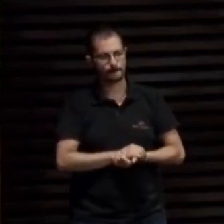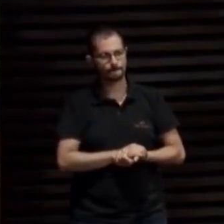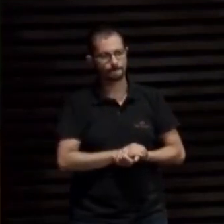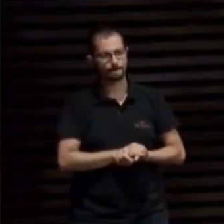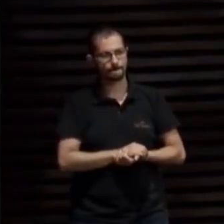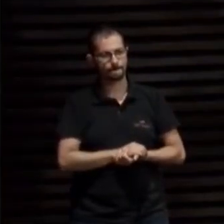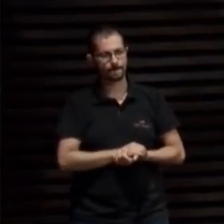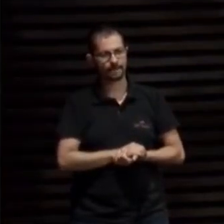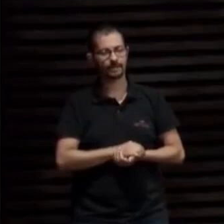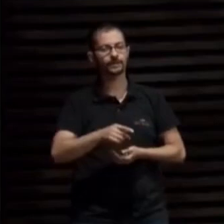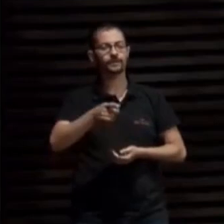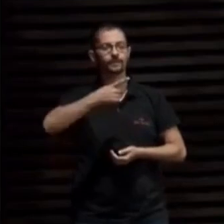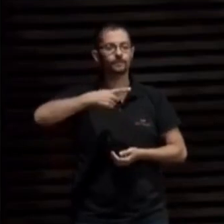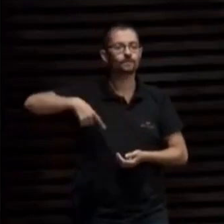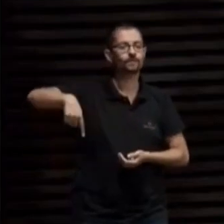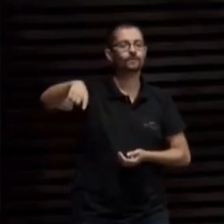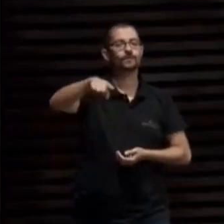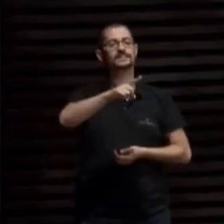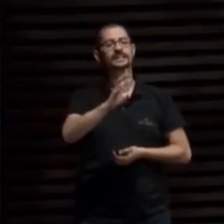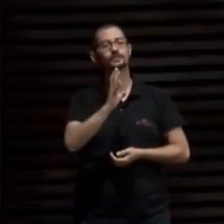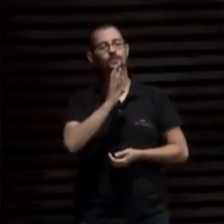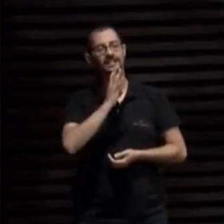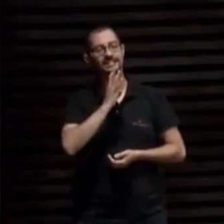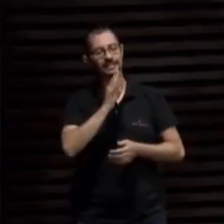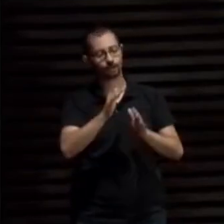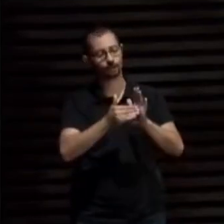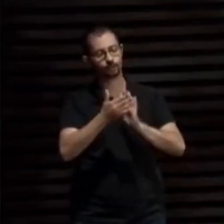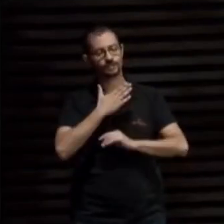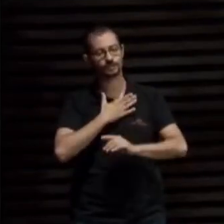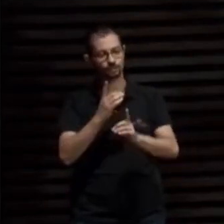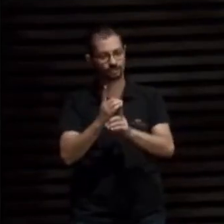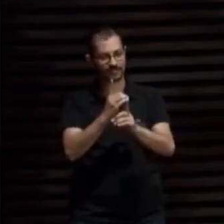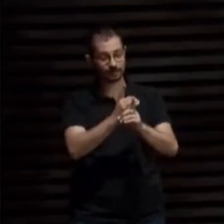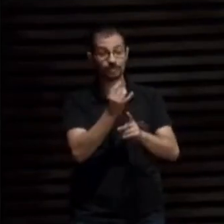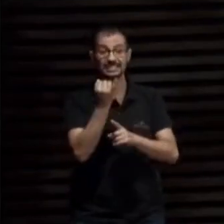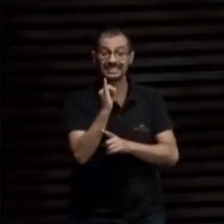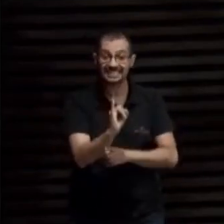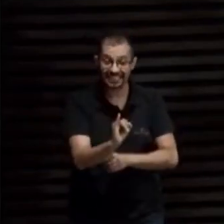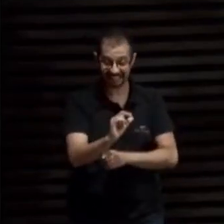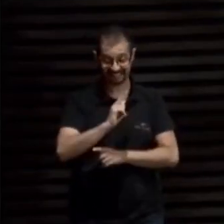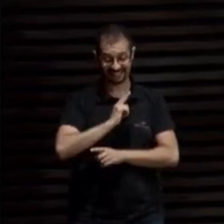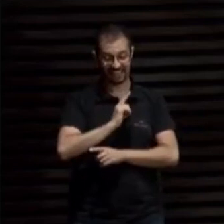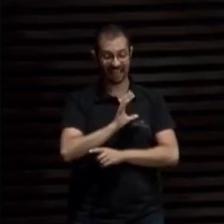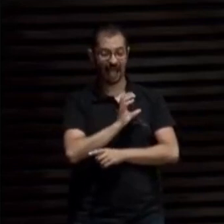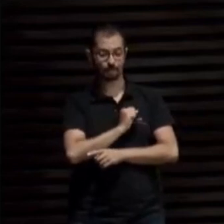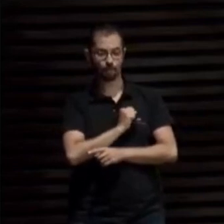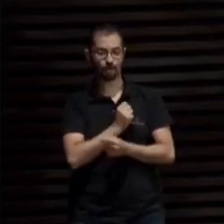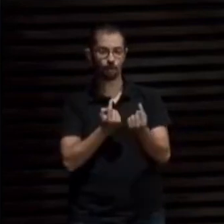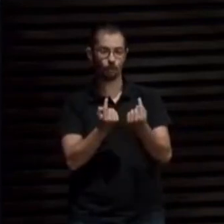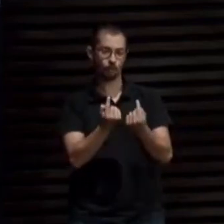Nisto conhecerão todos que sois meus discípulos, se tiverdes amor uns aos